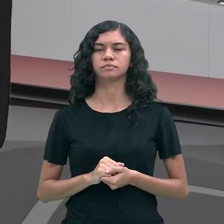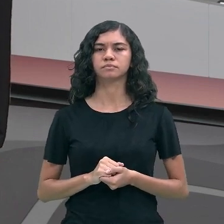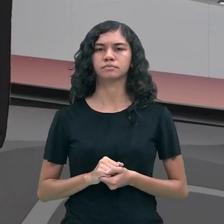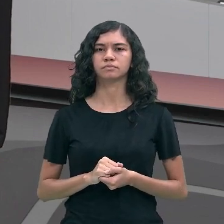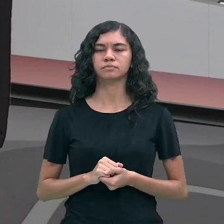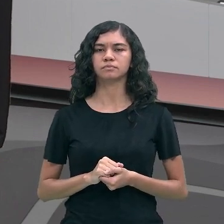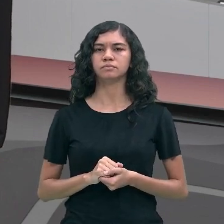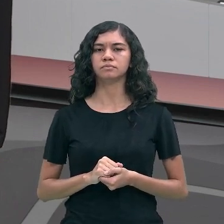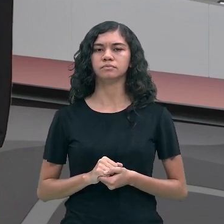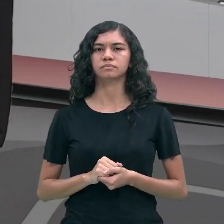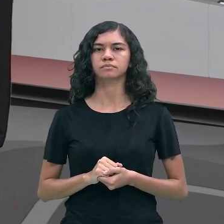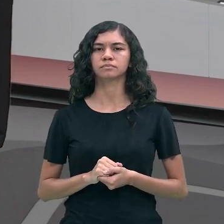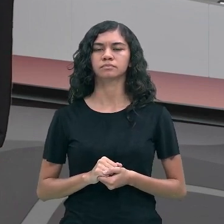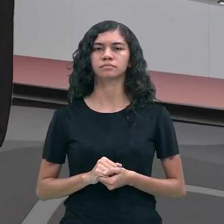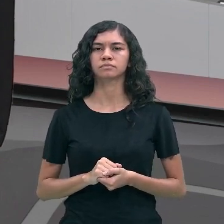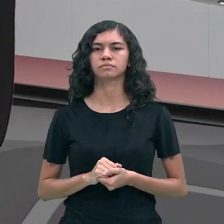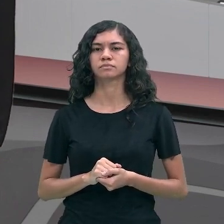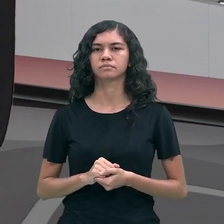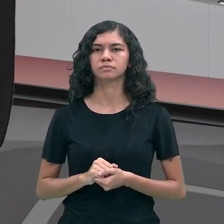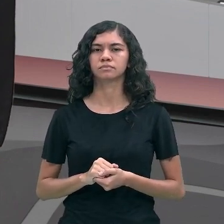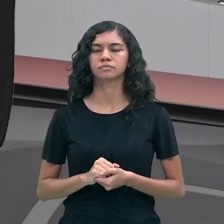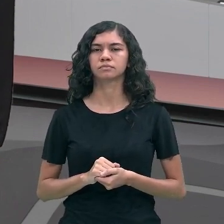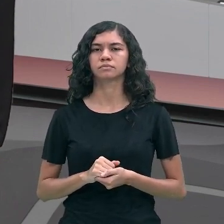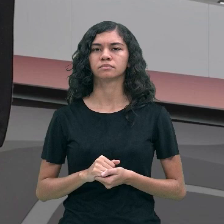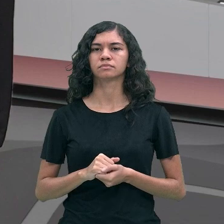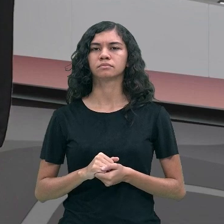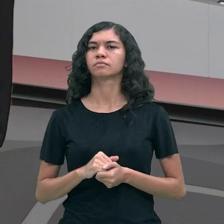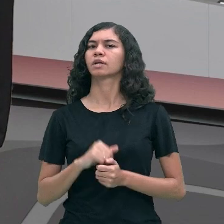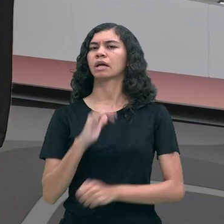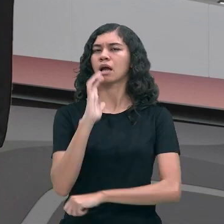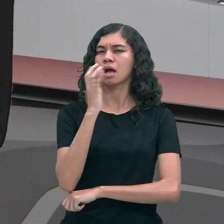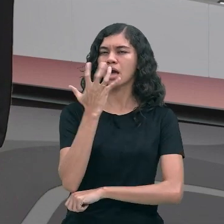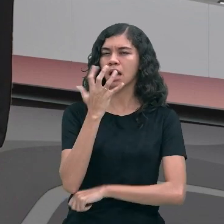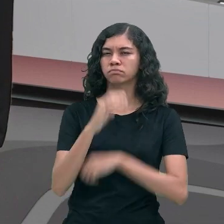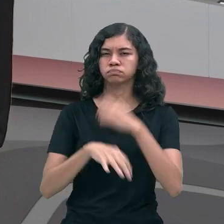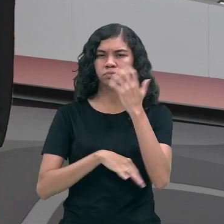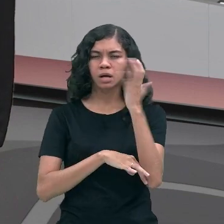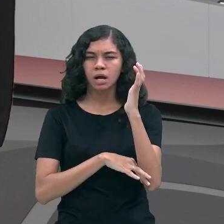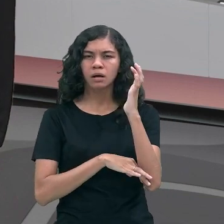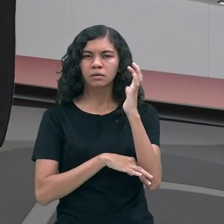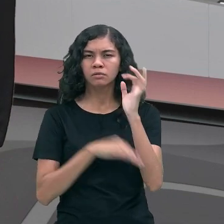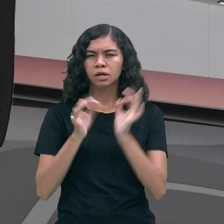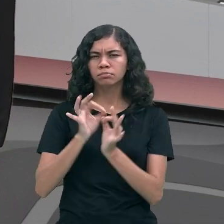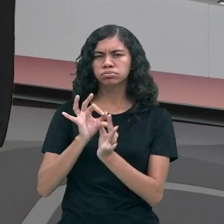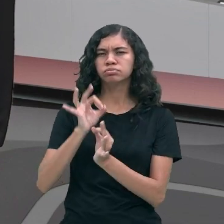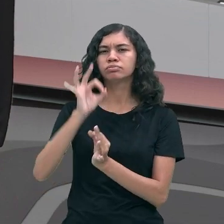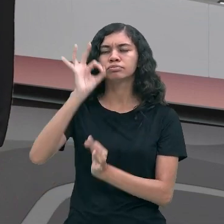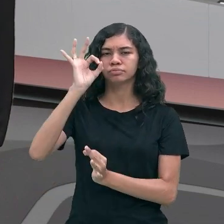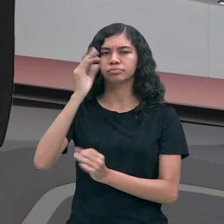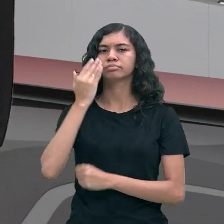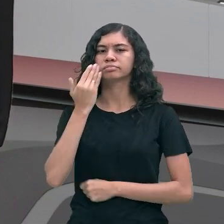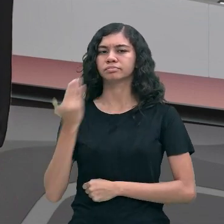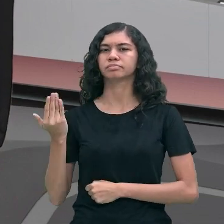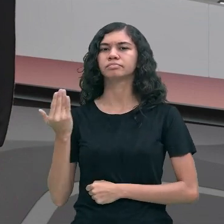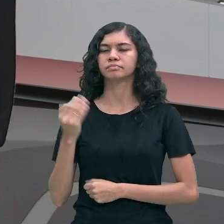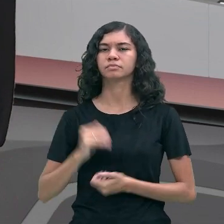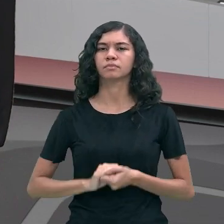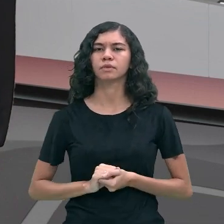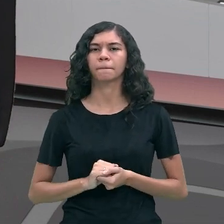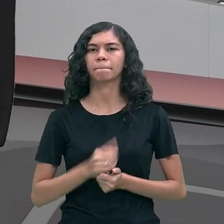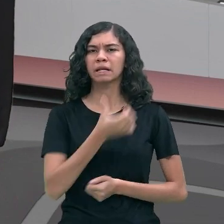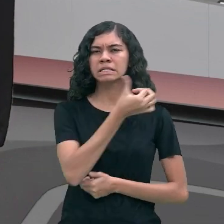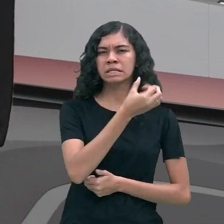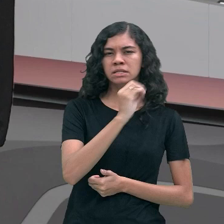que vão ser árvores de grande porte, como a gente já está vendo aí, árvores que vão alcançar entre 60